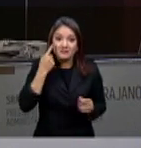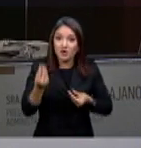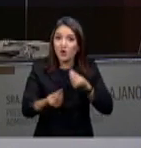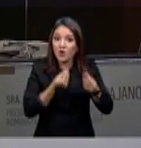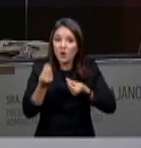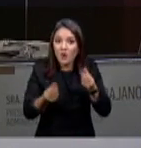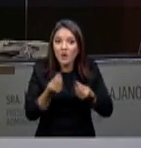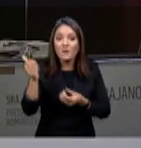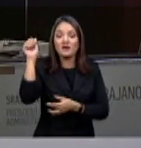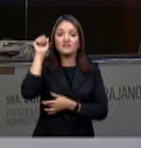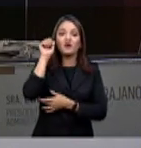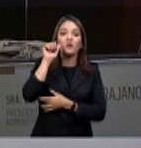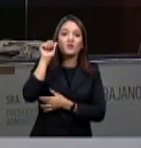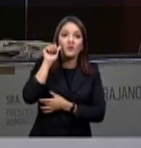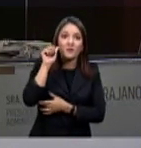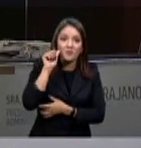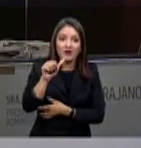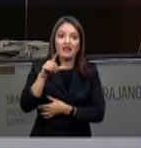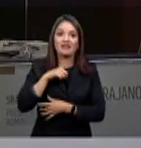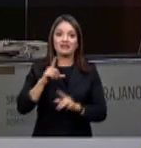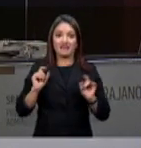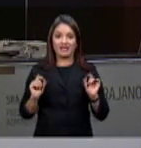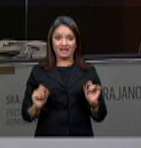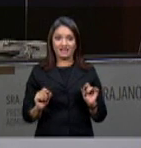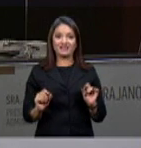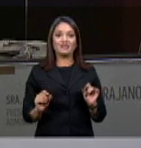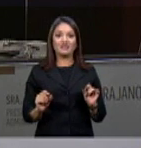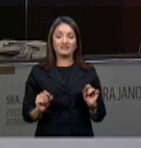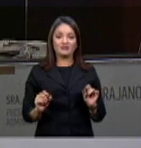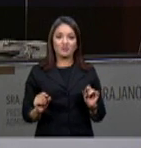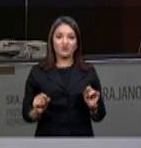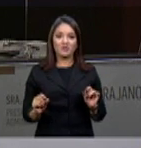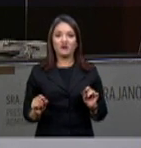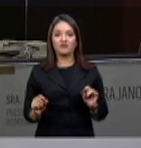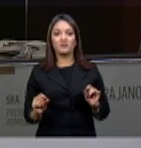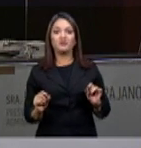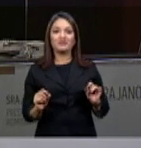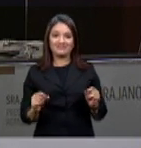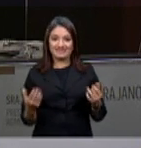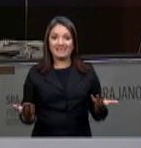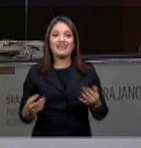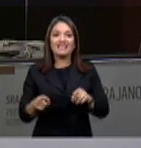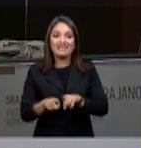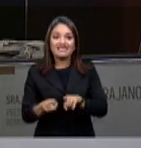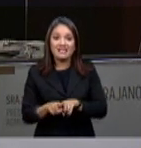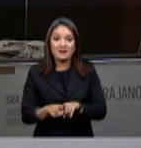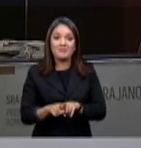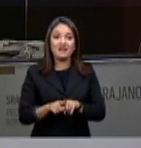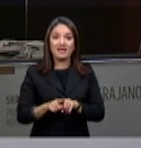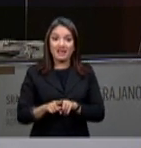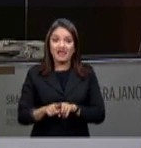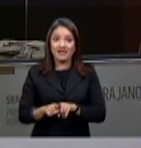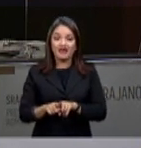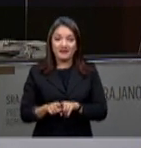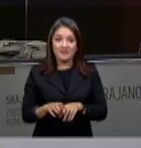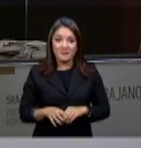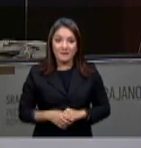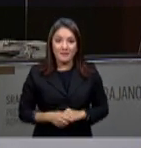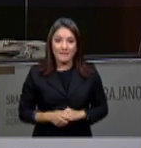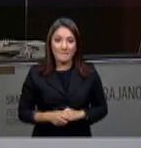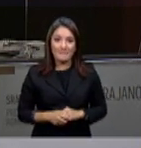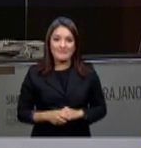as mulheres estão sendo procurada ainda para não ser presidente pode fazer vice-presidente outra ter cadeiras porque